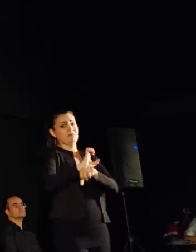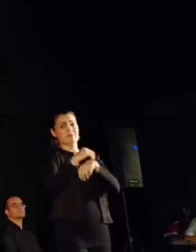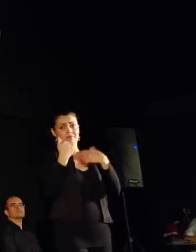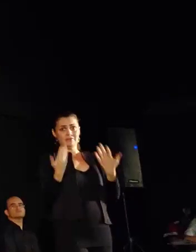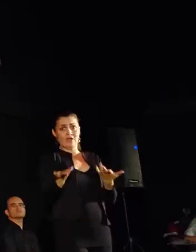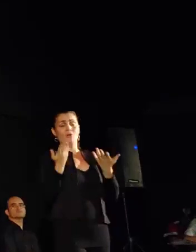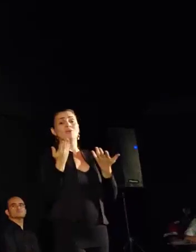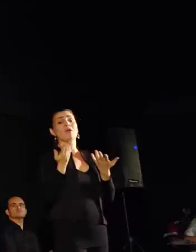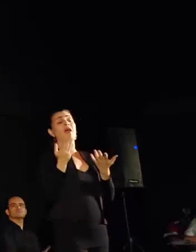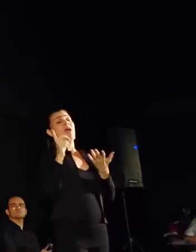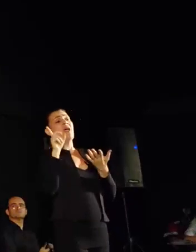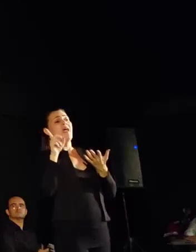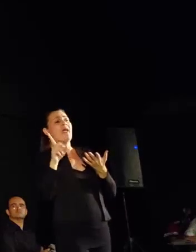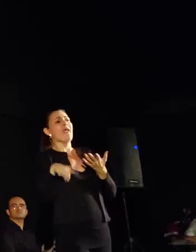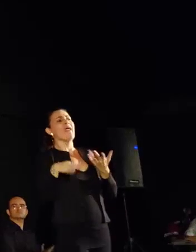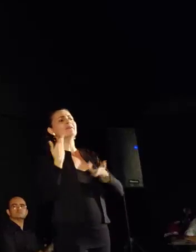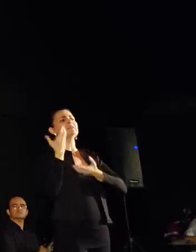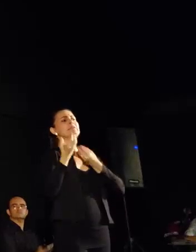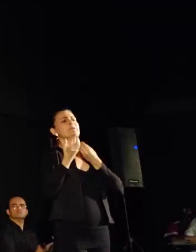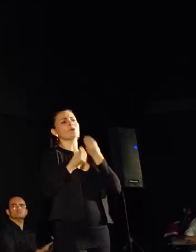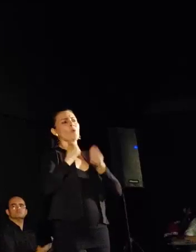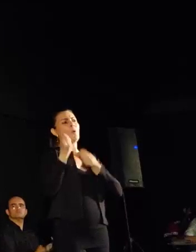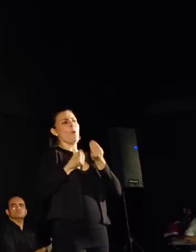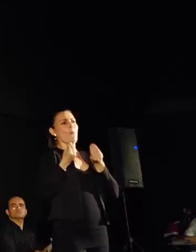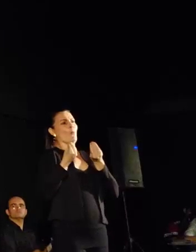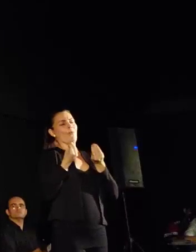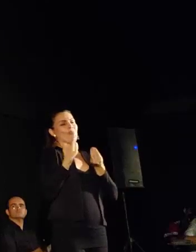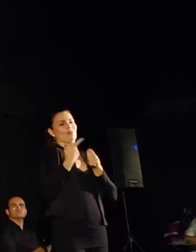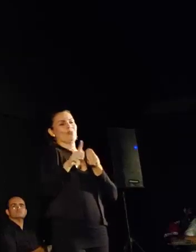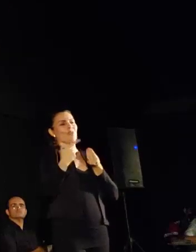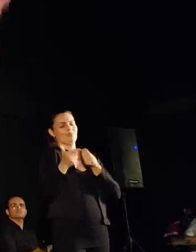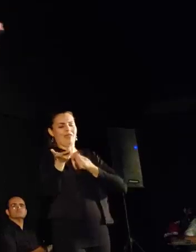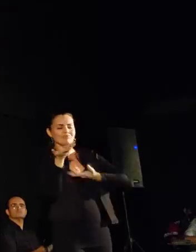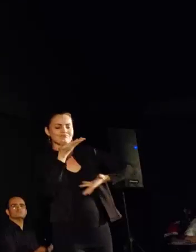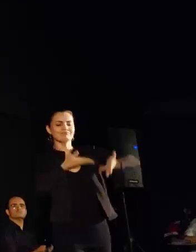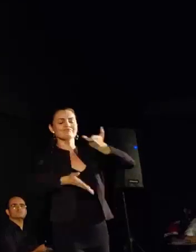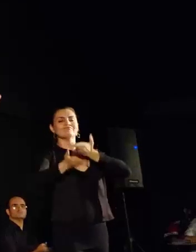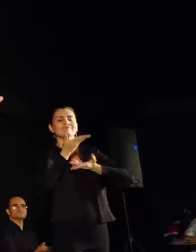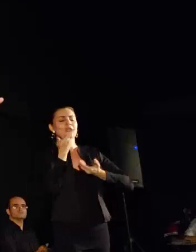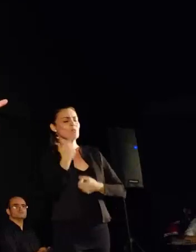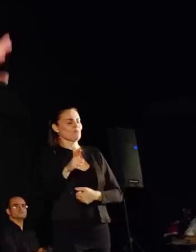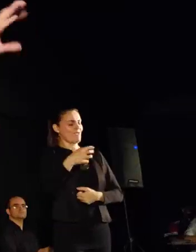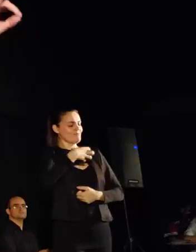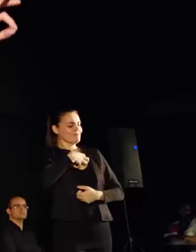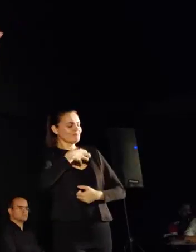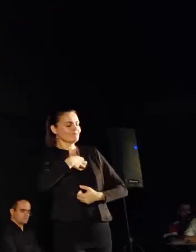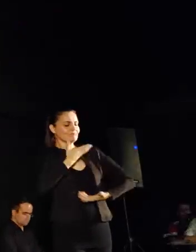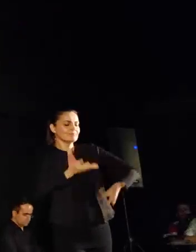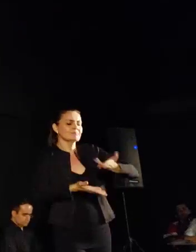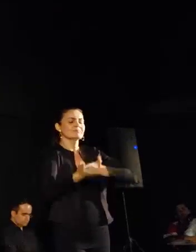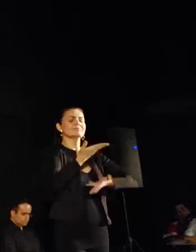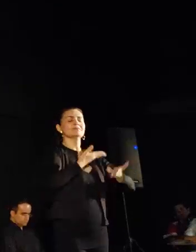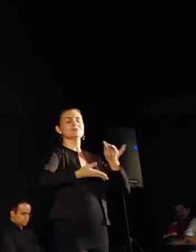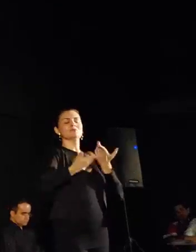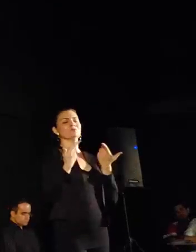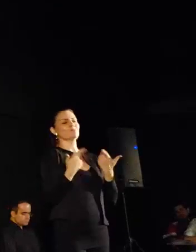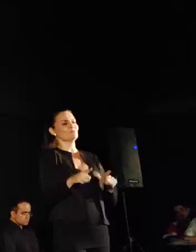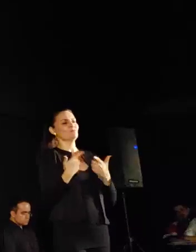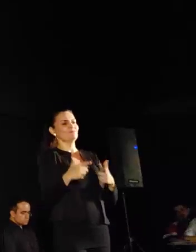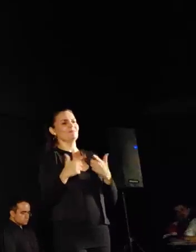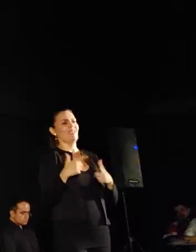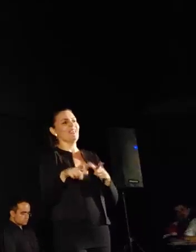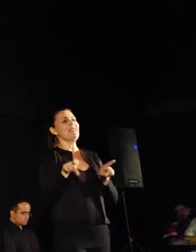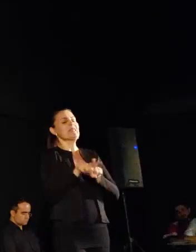a maneira que eles têm de dizer, sem solidariedade. Não há mais sentimento de solidariedade, não há mais sentimento de